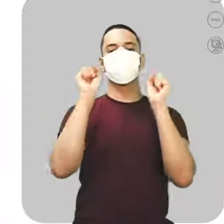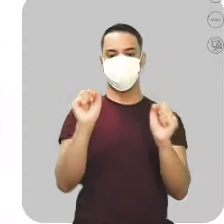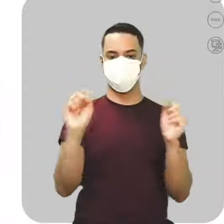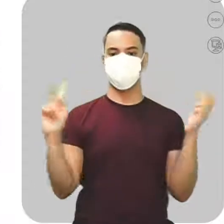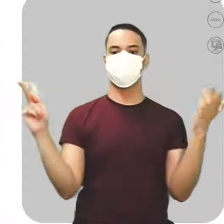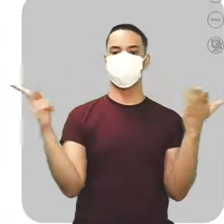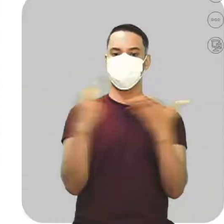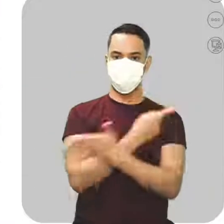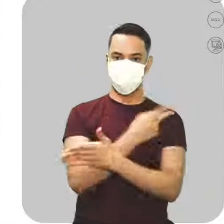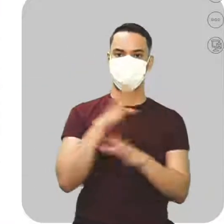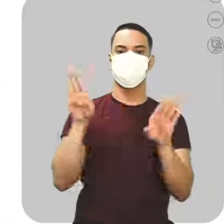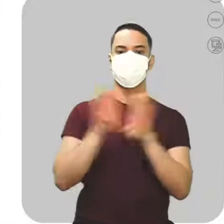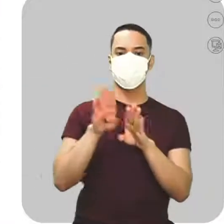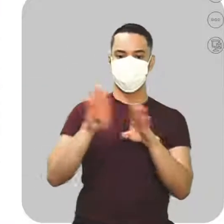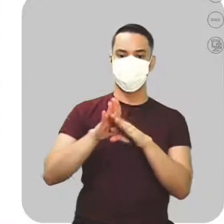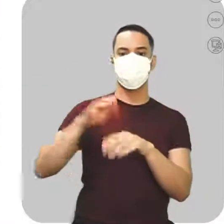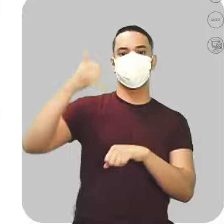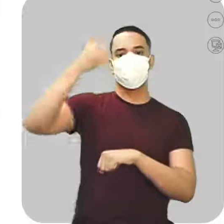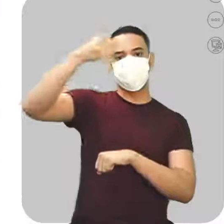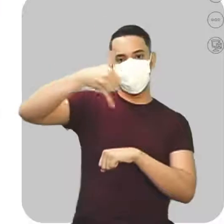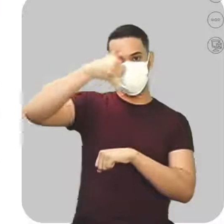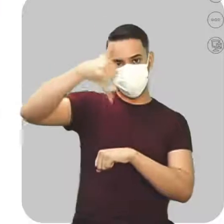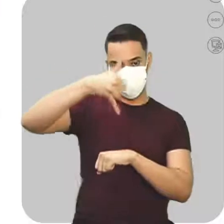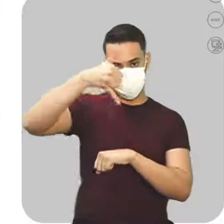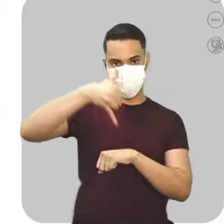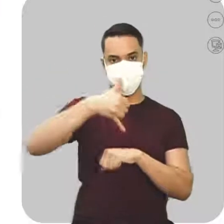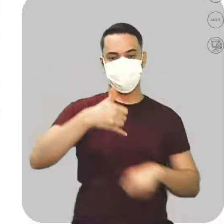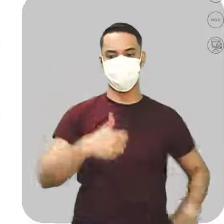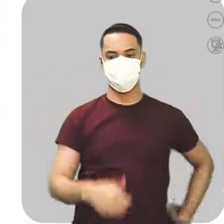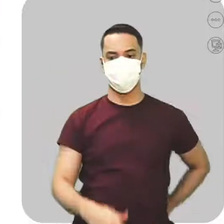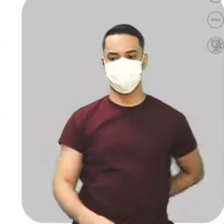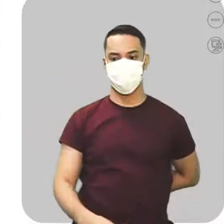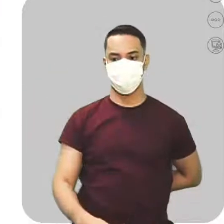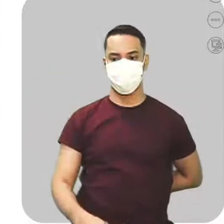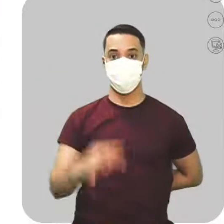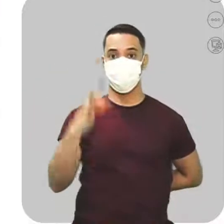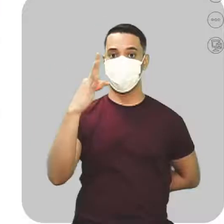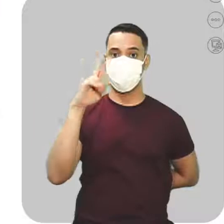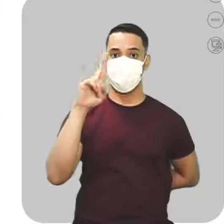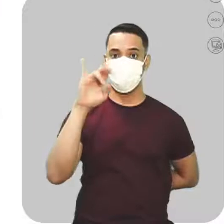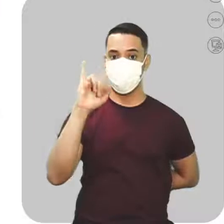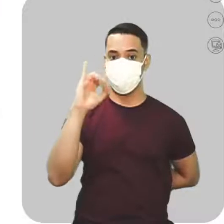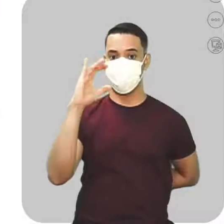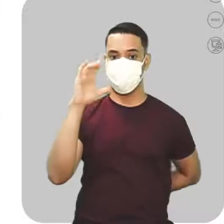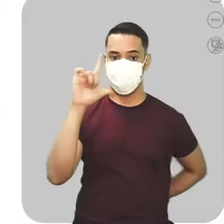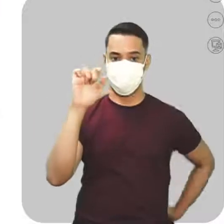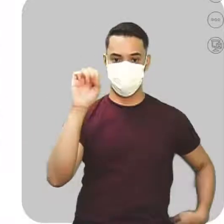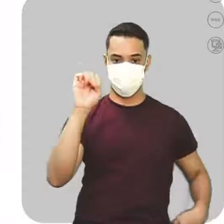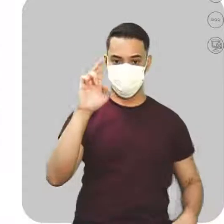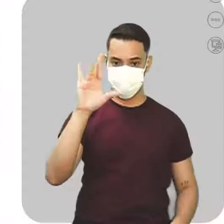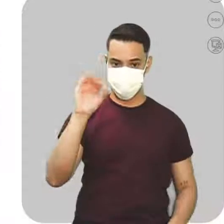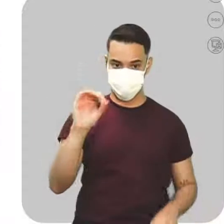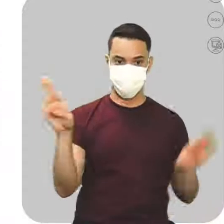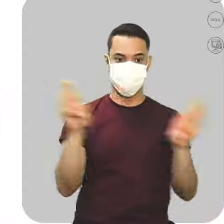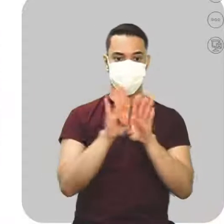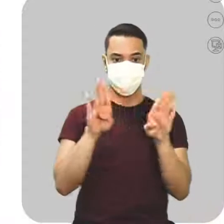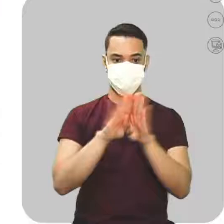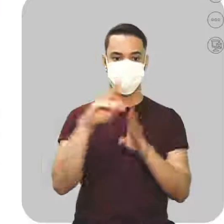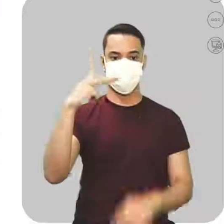apresentar alterações no níveis de colesterol, triglicerídeo plasmático e glicose